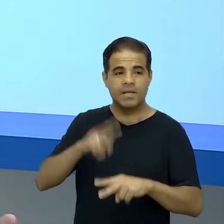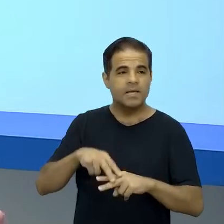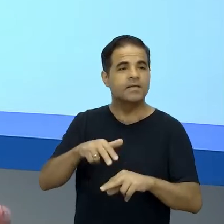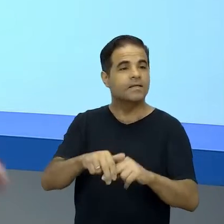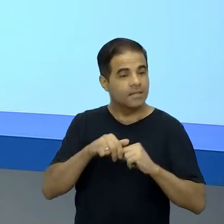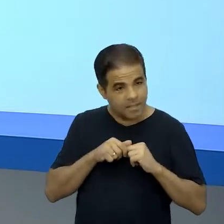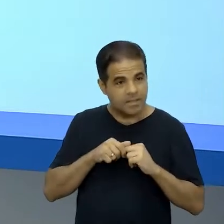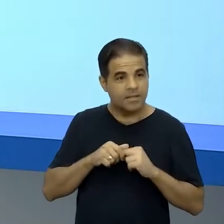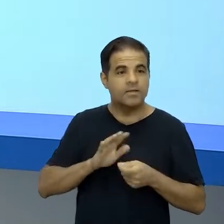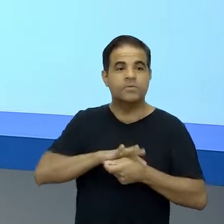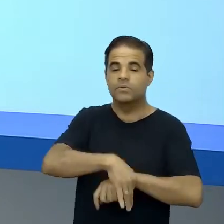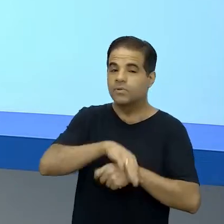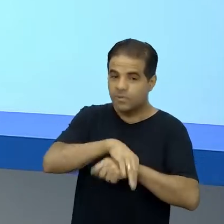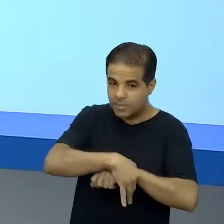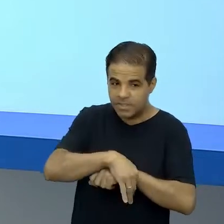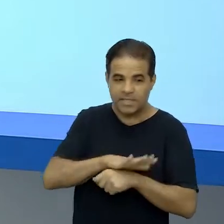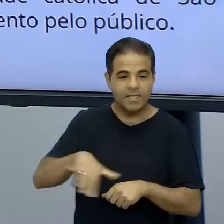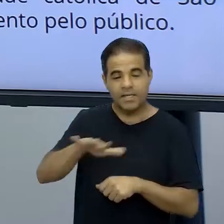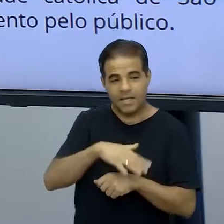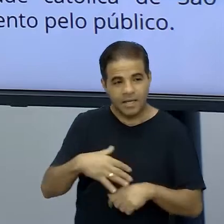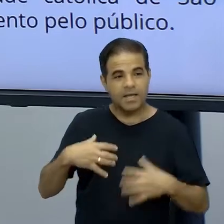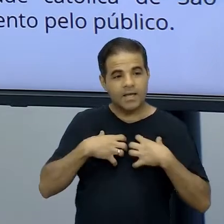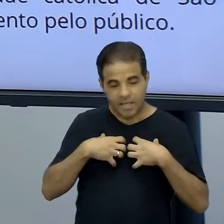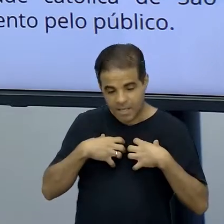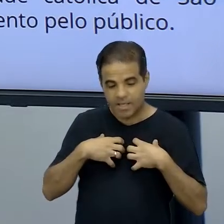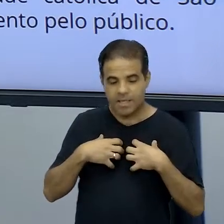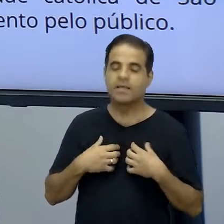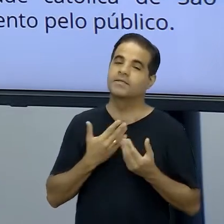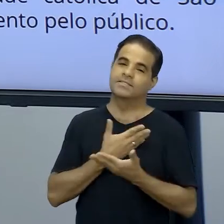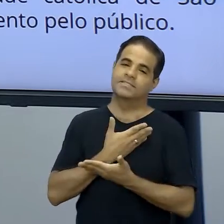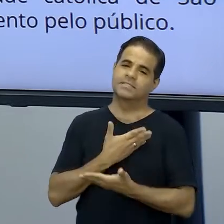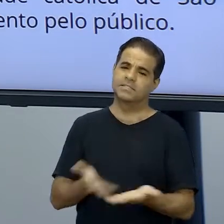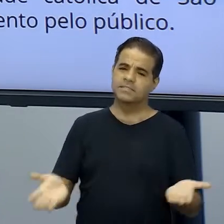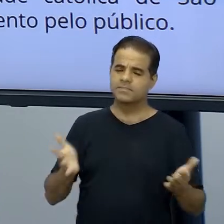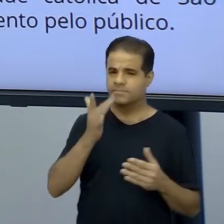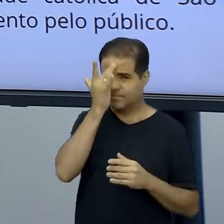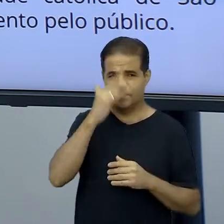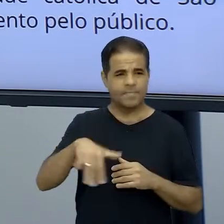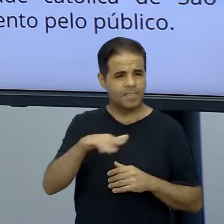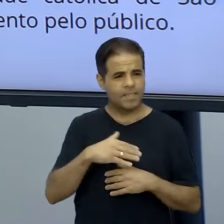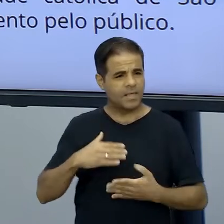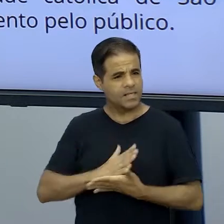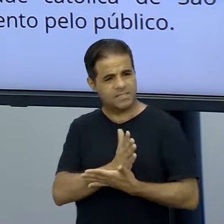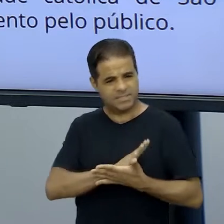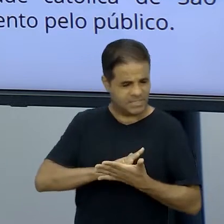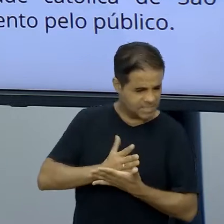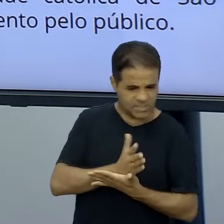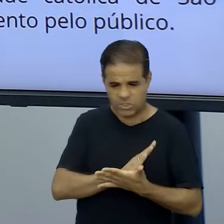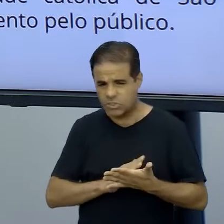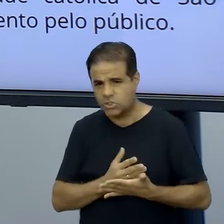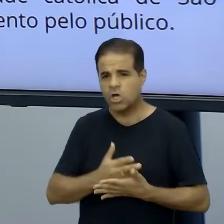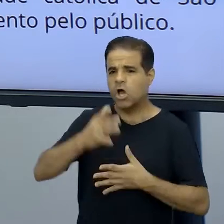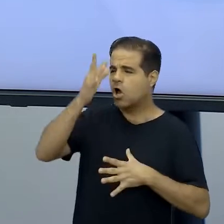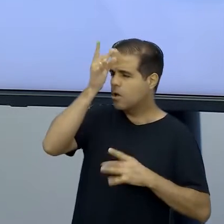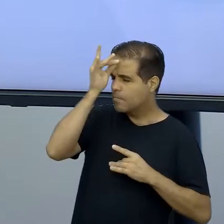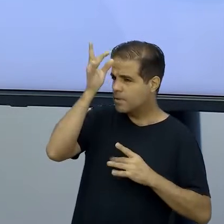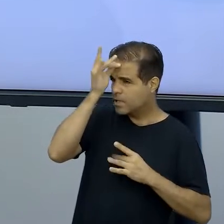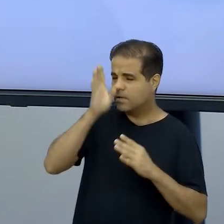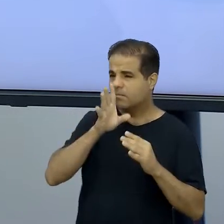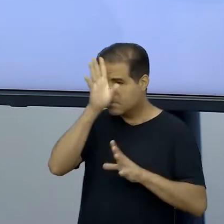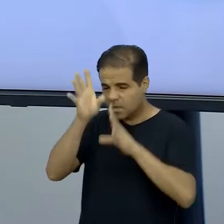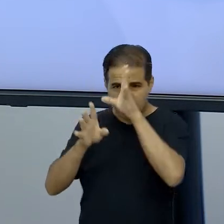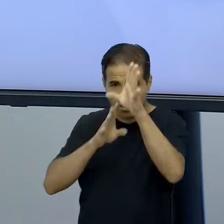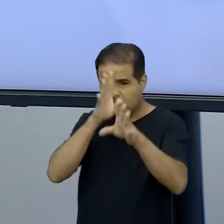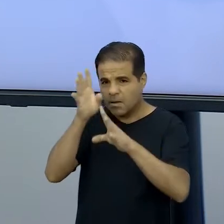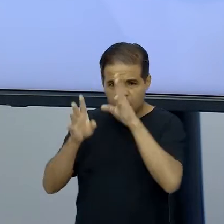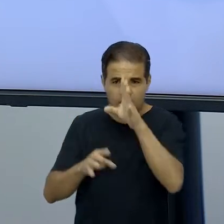de segurança. Sim, né, para que ele realmente, as pessoas que ficaram incomodadas com a performance, né, com a interferência que ele fez